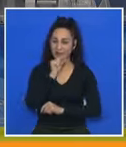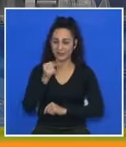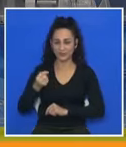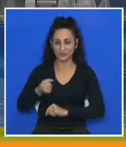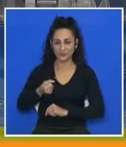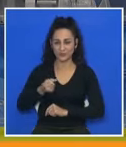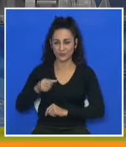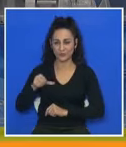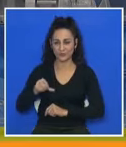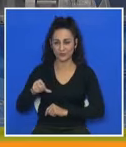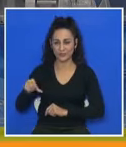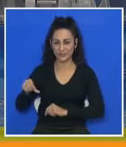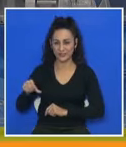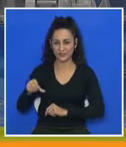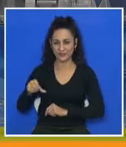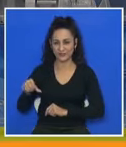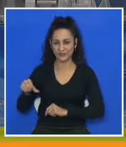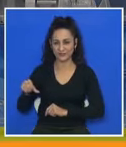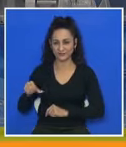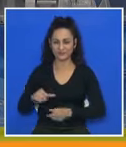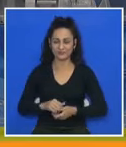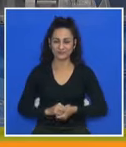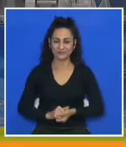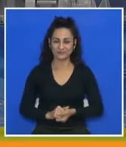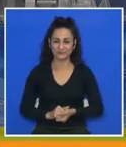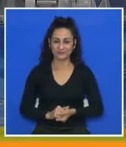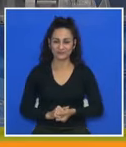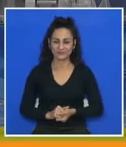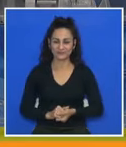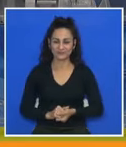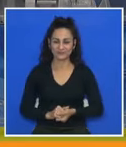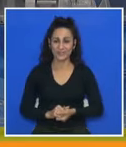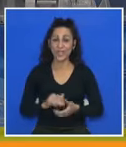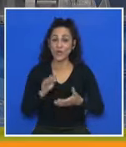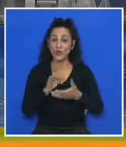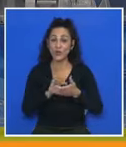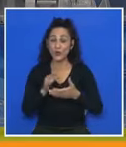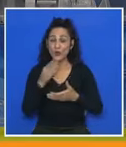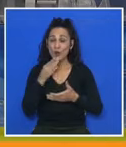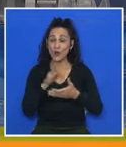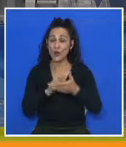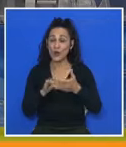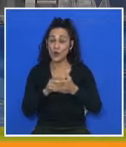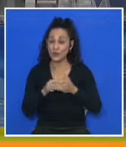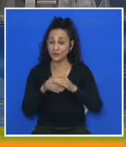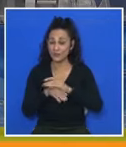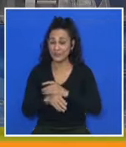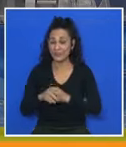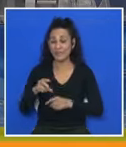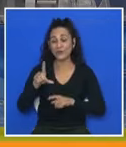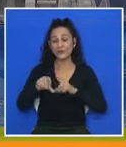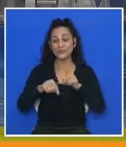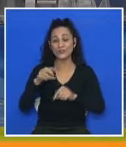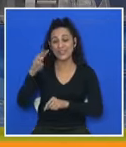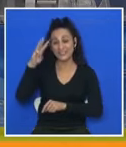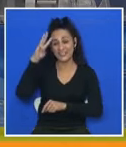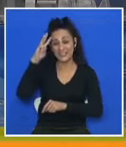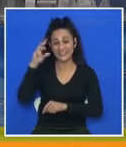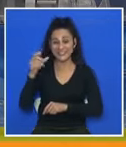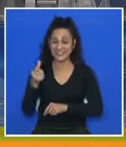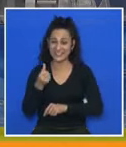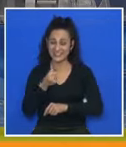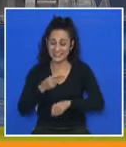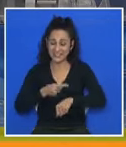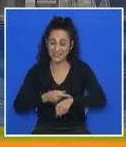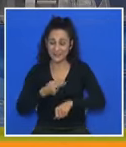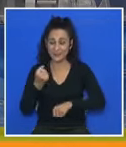número 99. Laranja, 99. Lotomania, com sorteios às terças e sextas, sempre